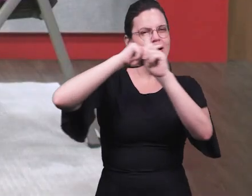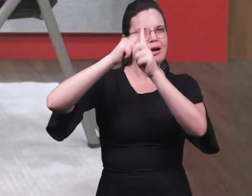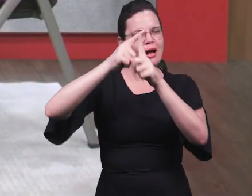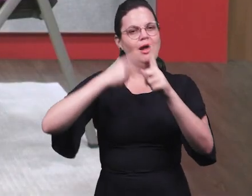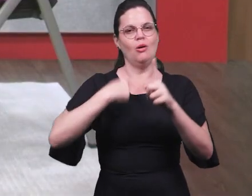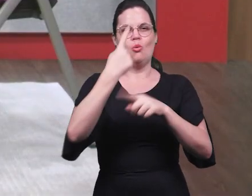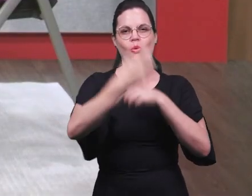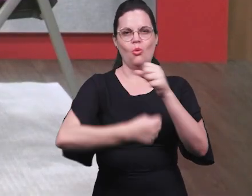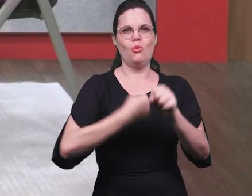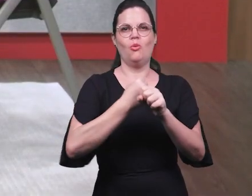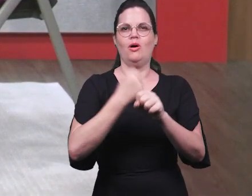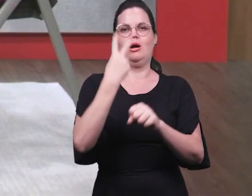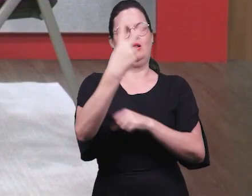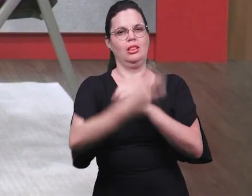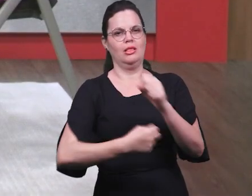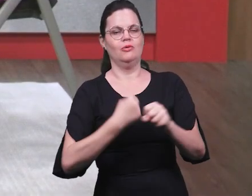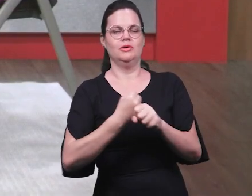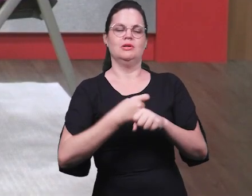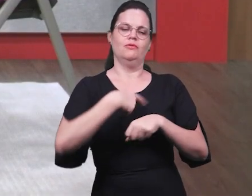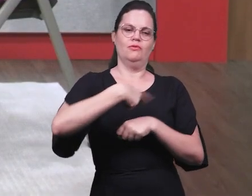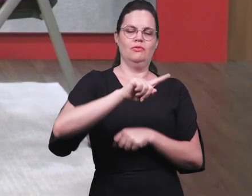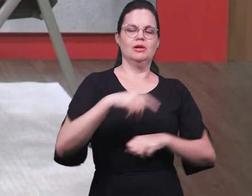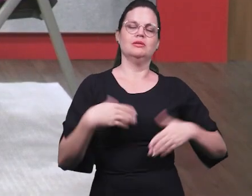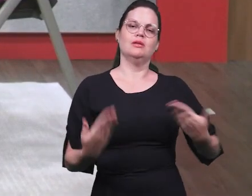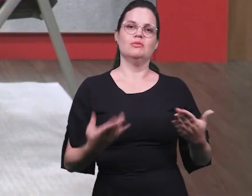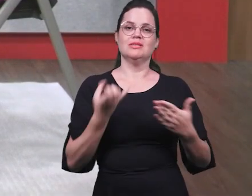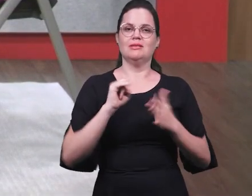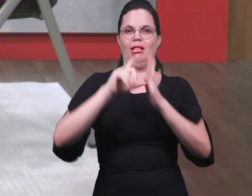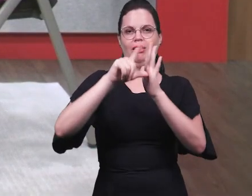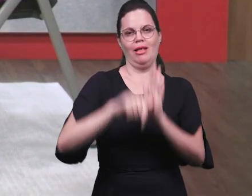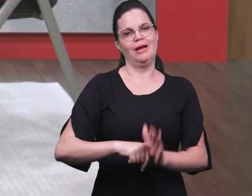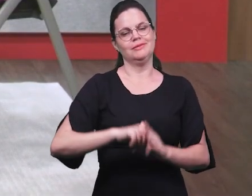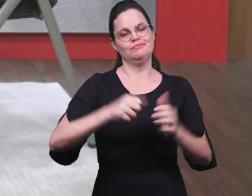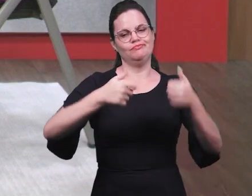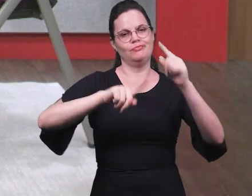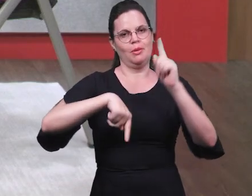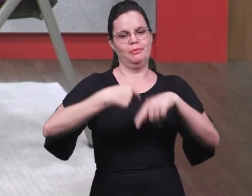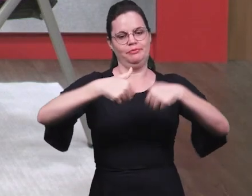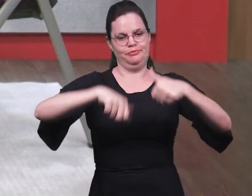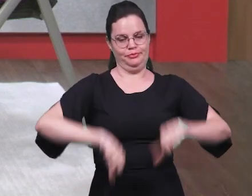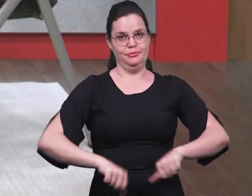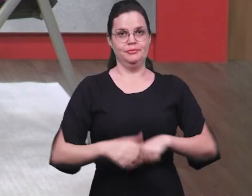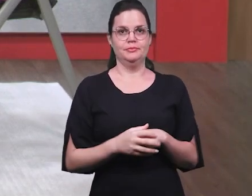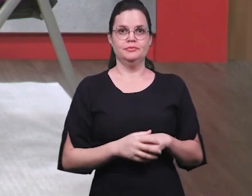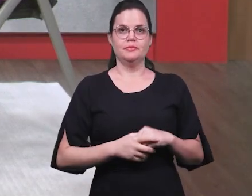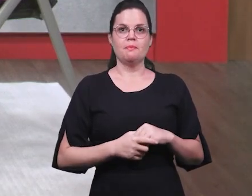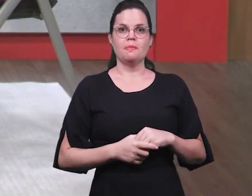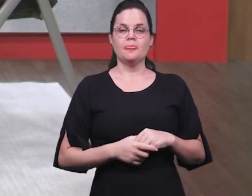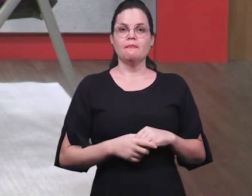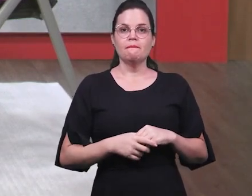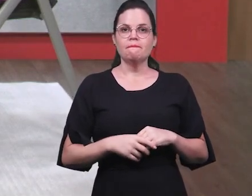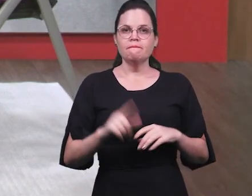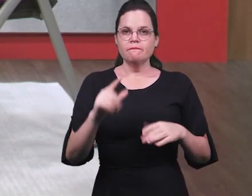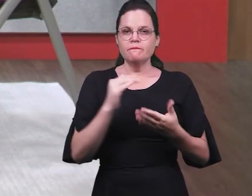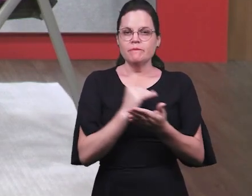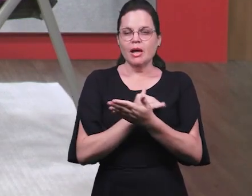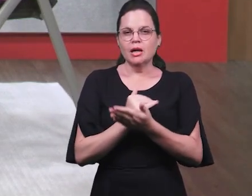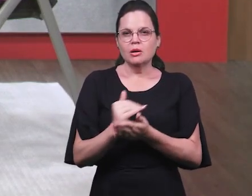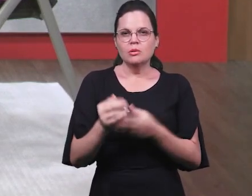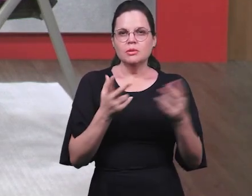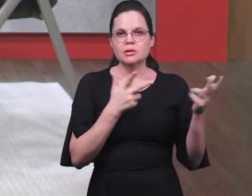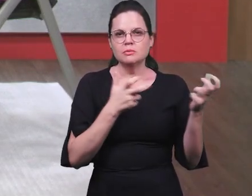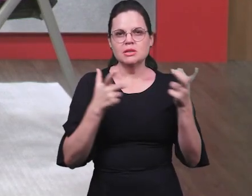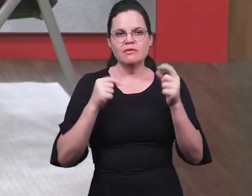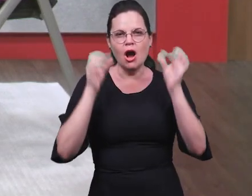anualmente. Cada 2 anos. Exatamente. E aí, num período mais curto, o paciente começa a ver que o óculos não